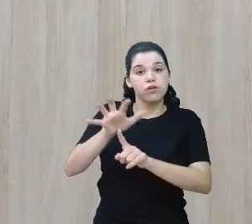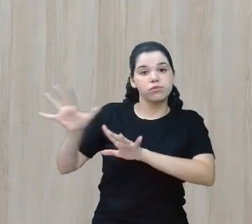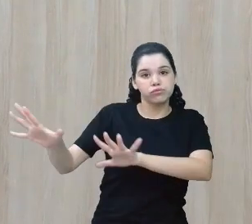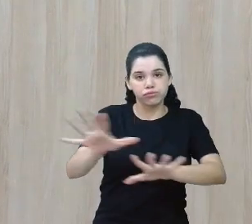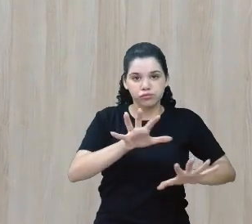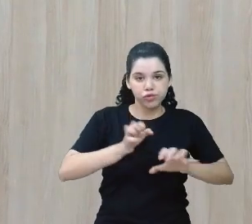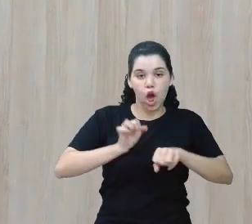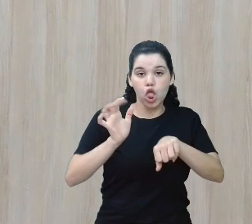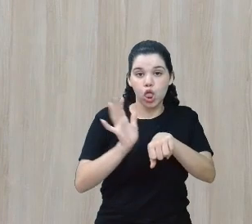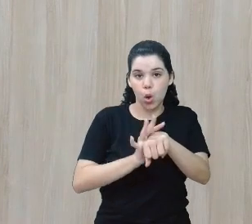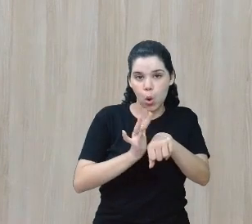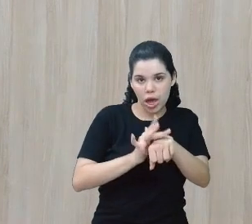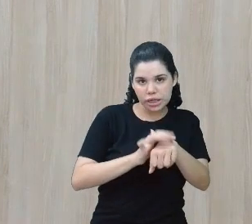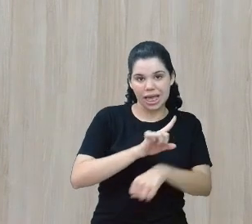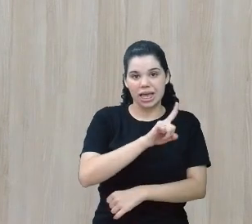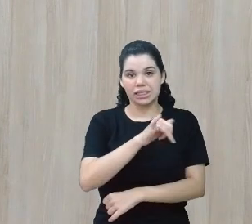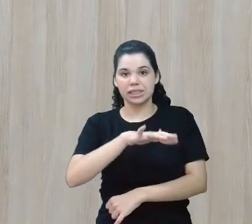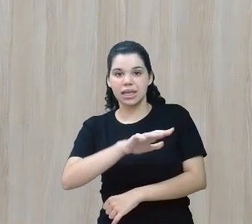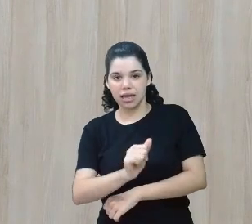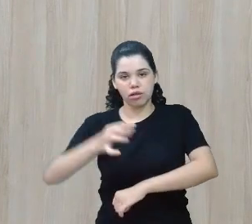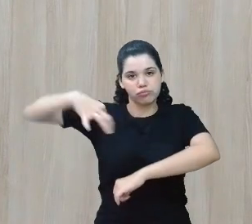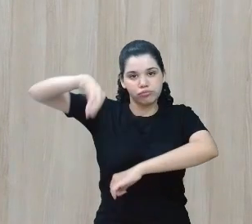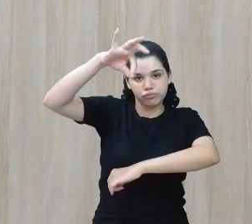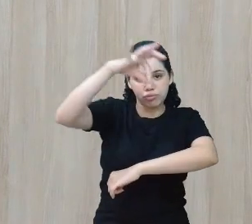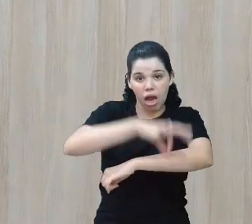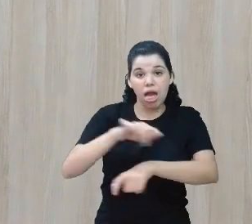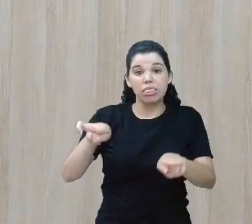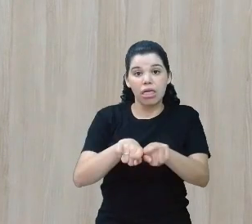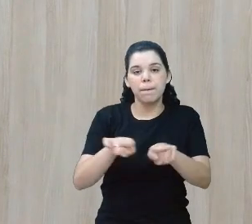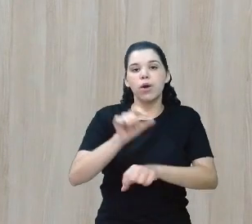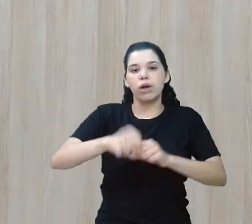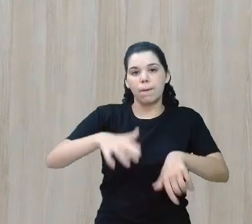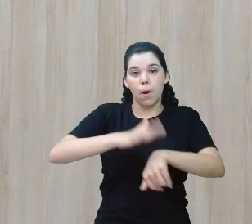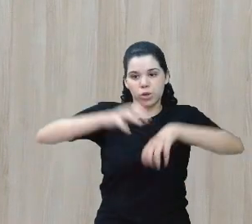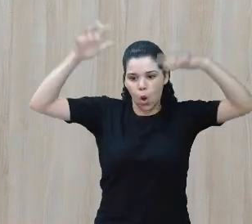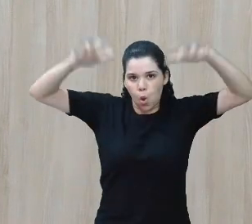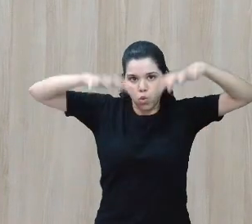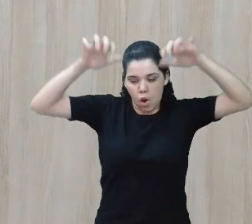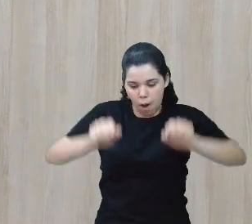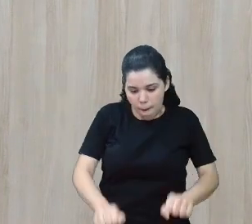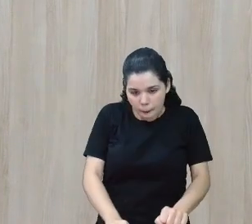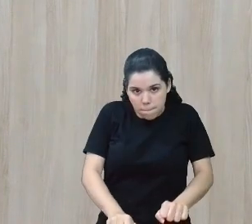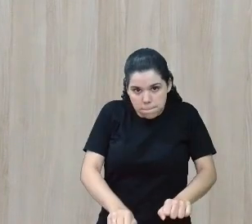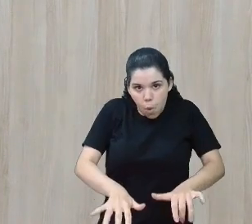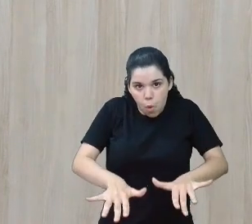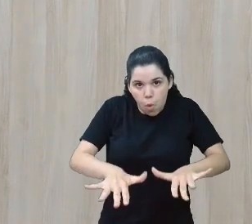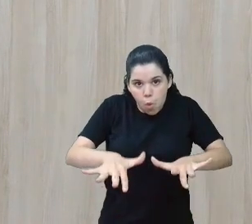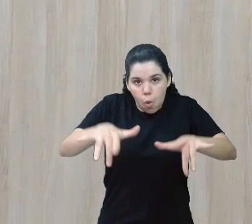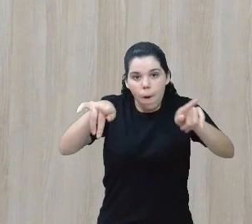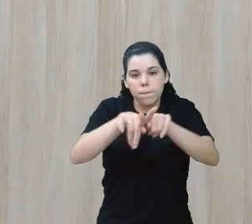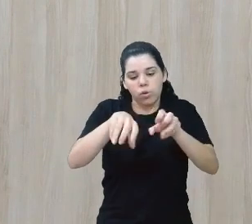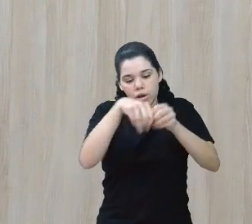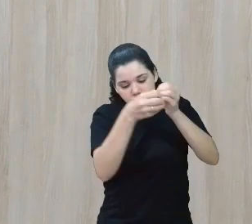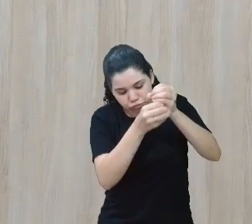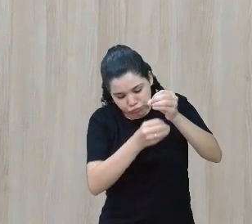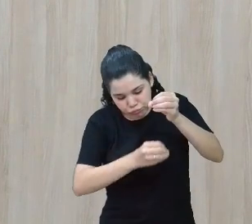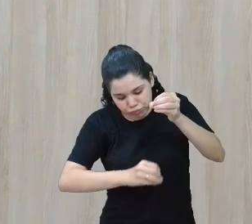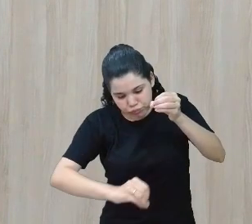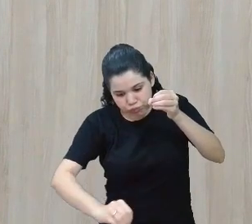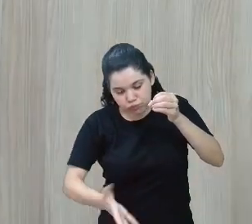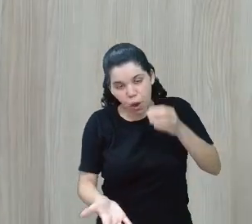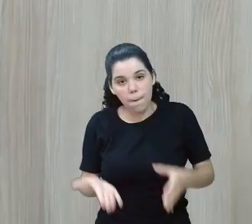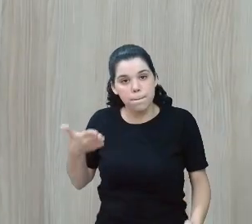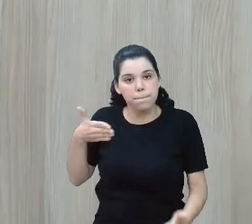e chikungunya, sem falar nos alagamentos em épocas de chuva, por conta do entupimento de redes de saneamento das águas das